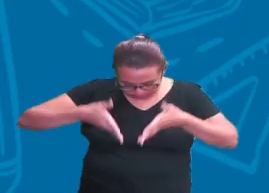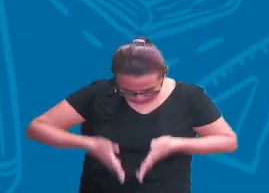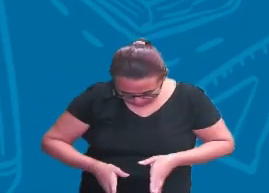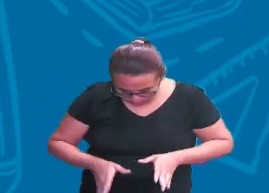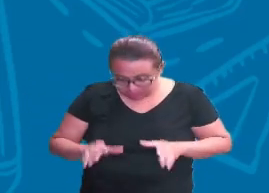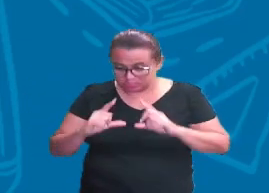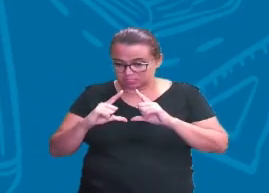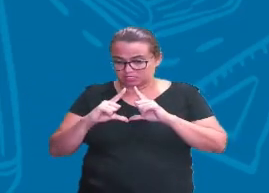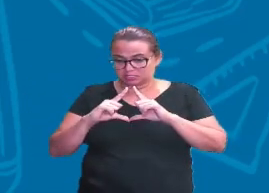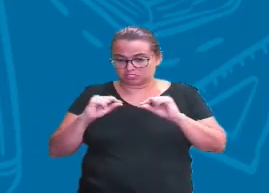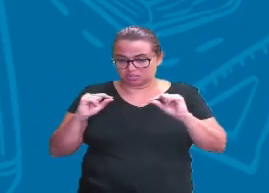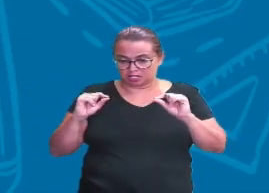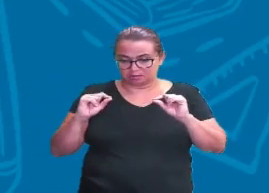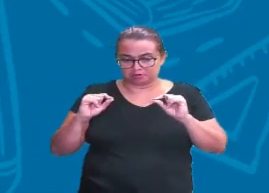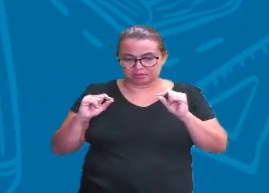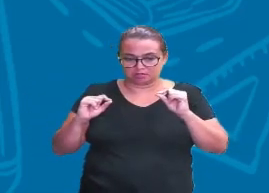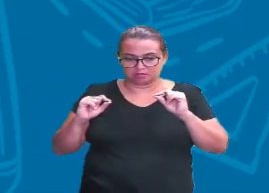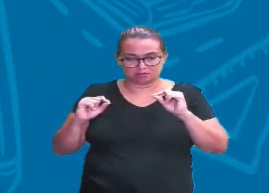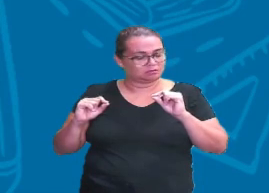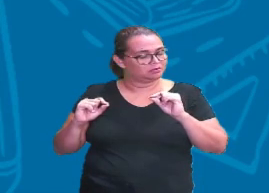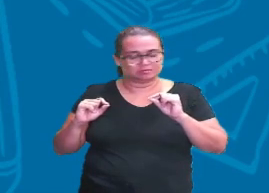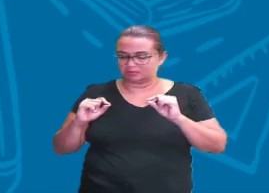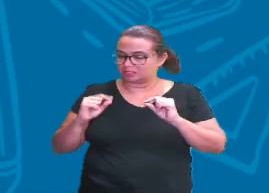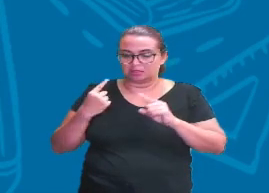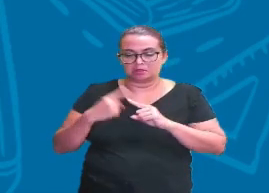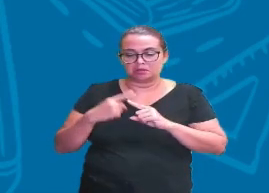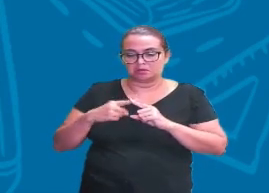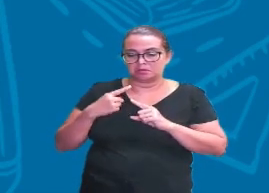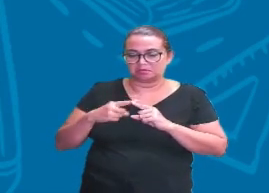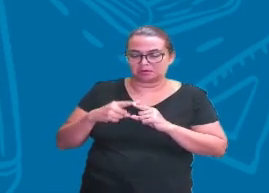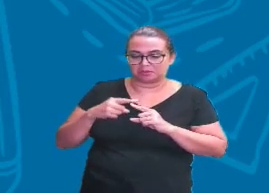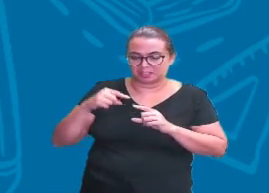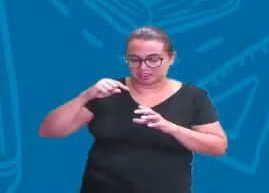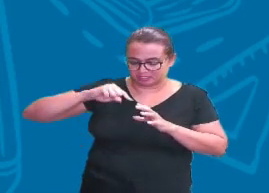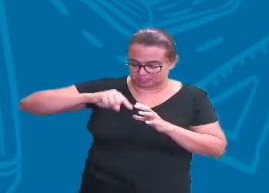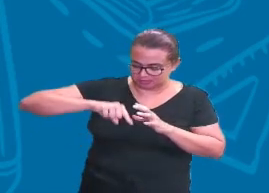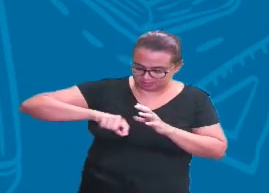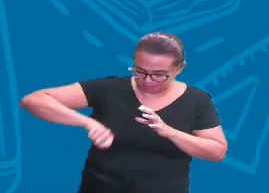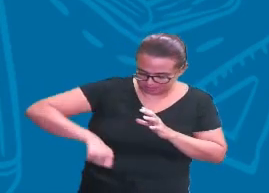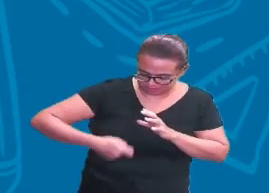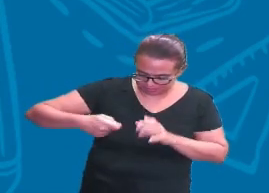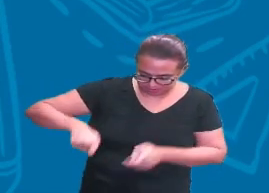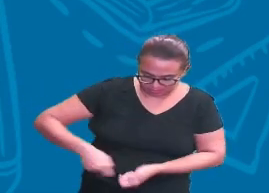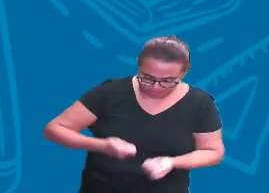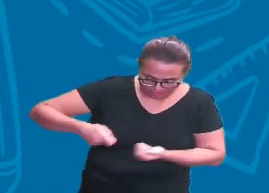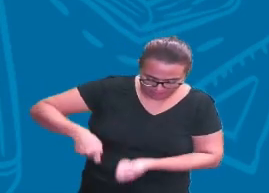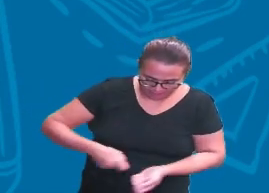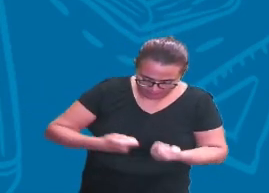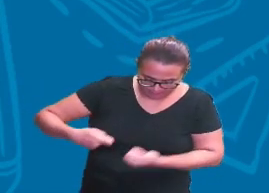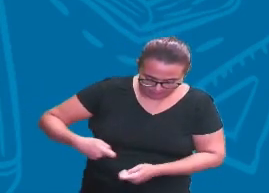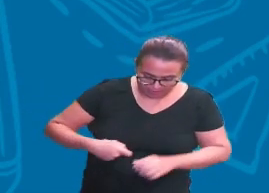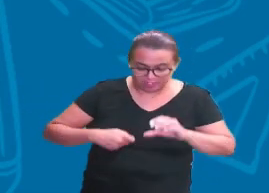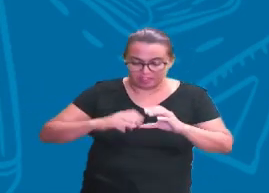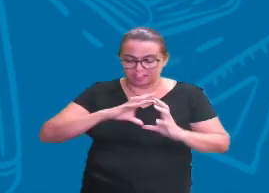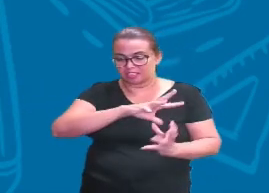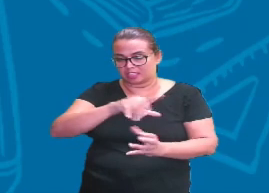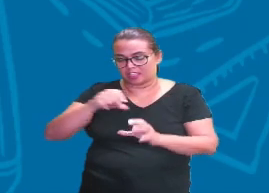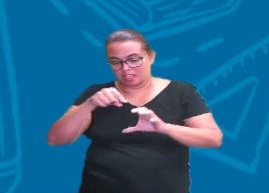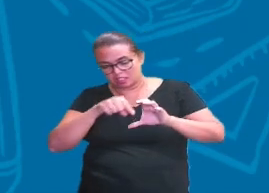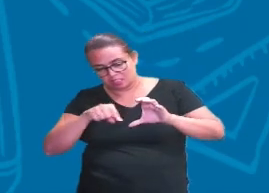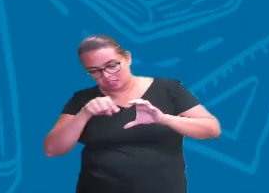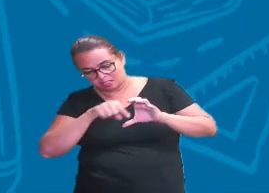pelo núcleo da Terra, e é muito quente, não é chegar. Mesmo se eu tivesse mecanismo para isso, você iria ter